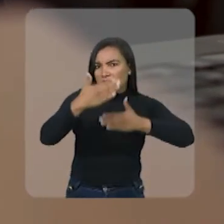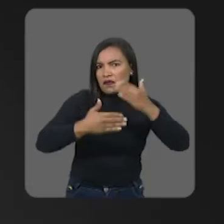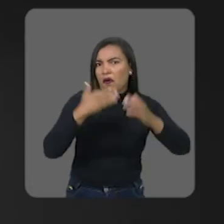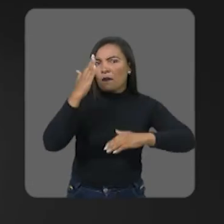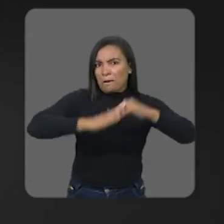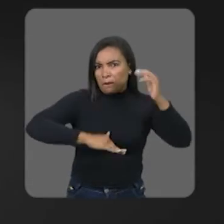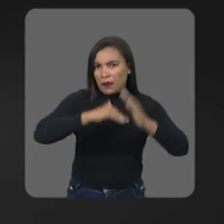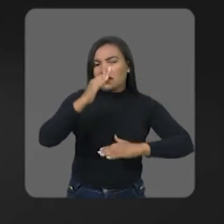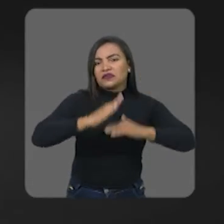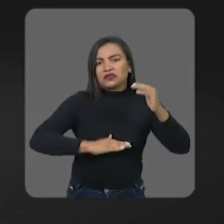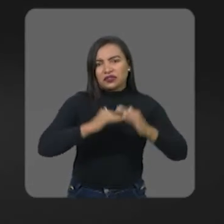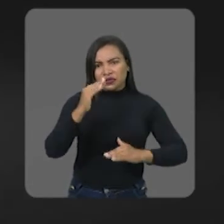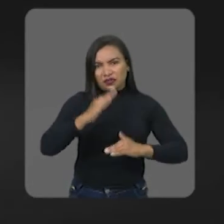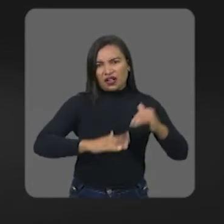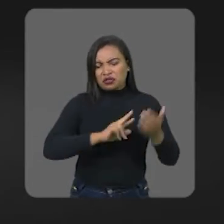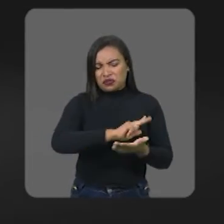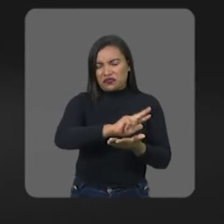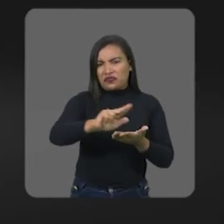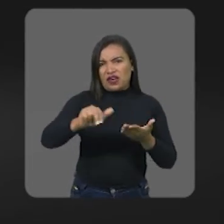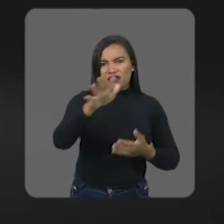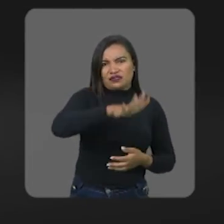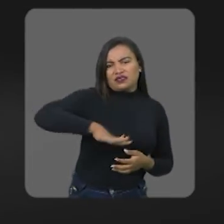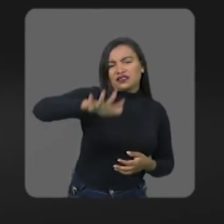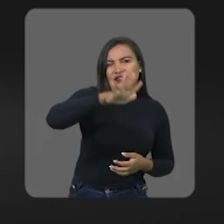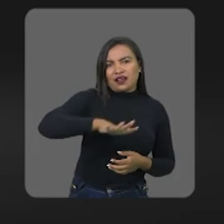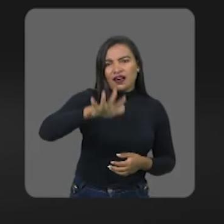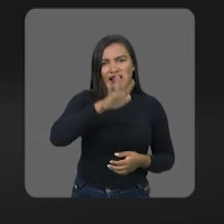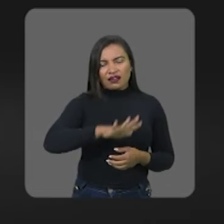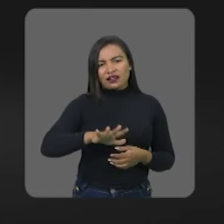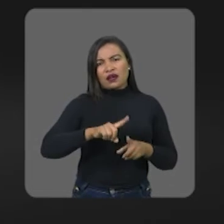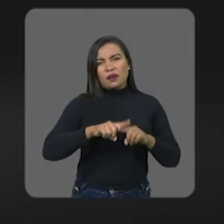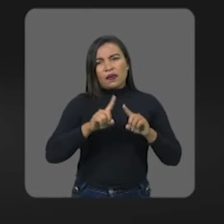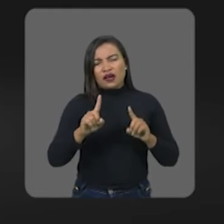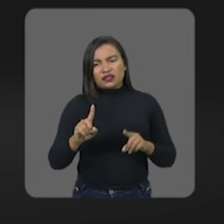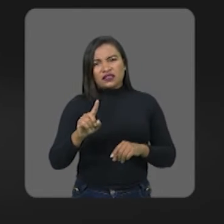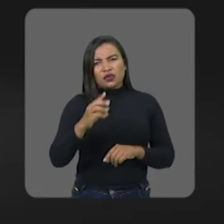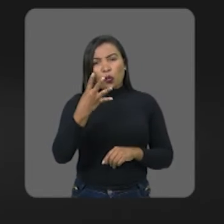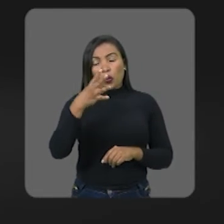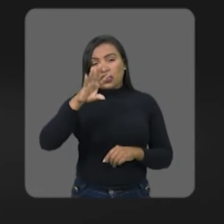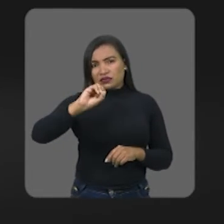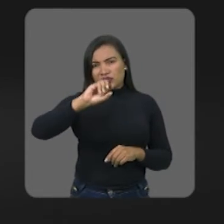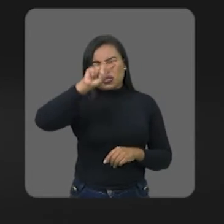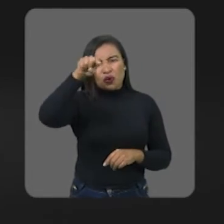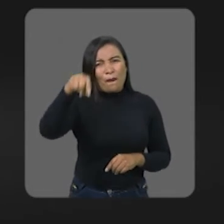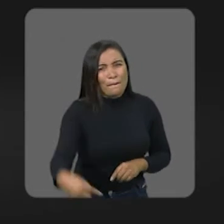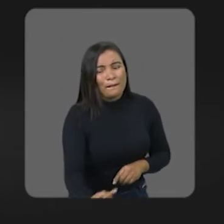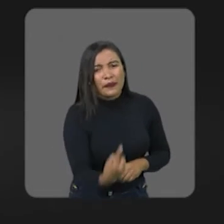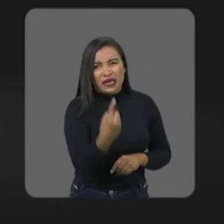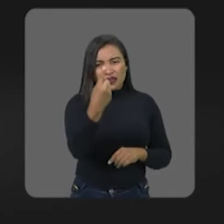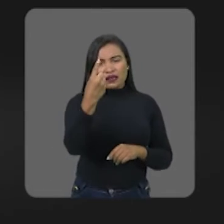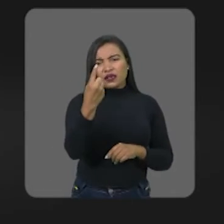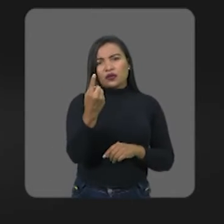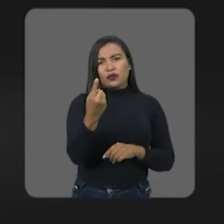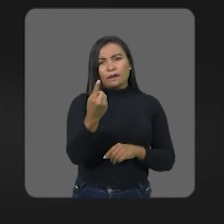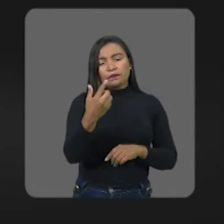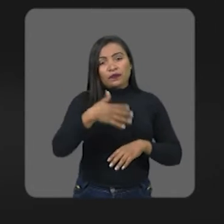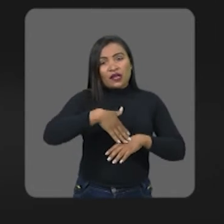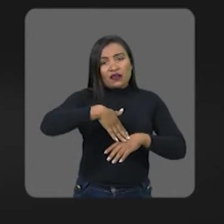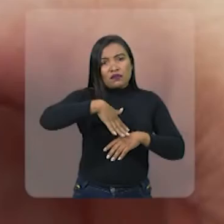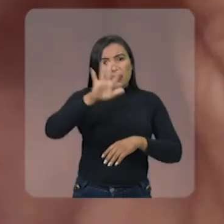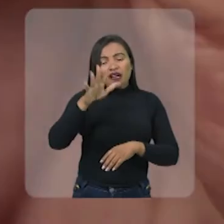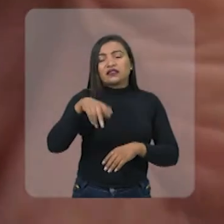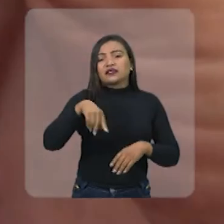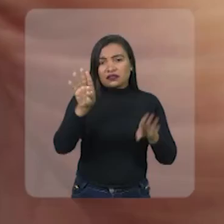áreas. Mais de 400 mil usuários em todo o território nacional e em outros 59